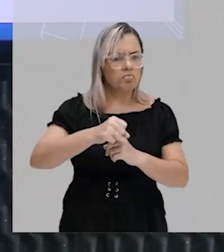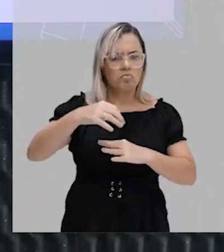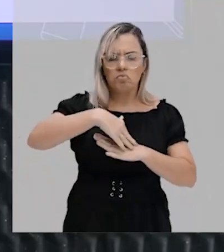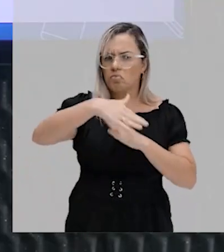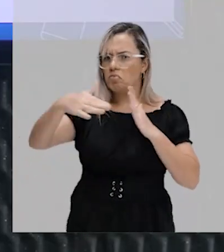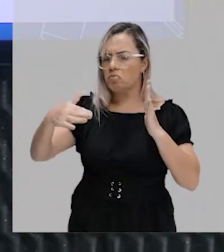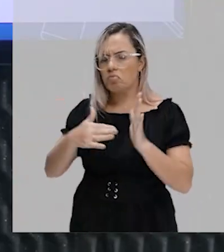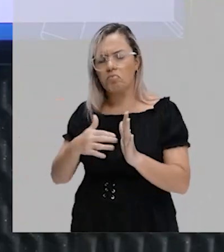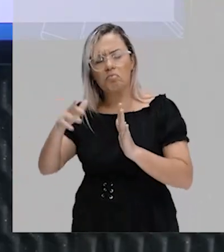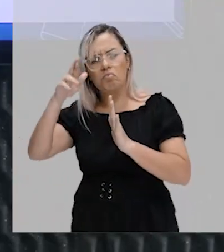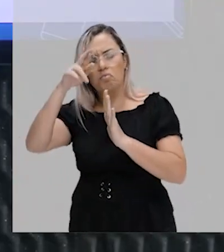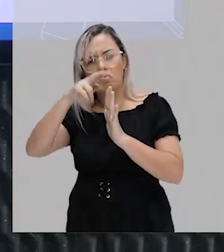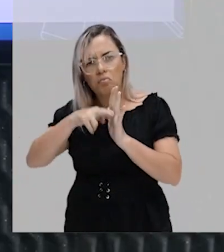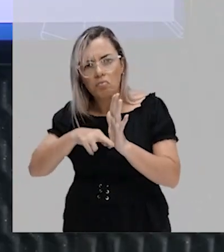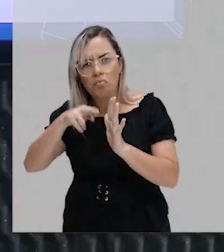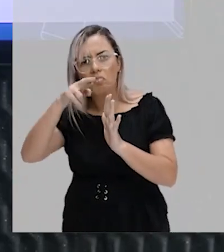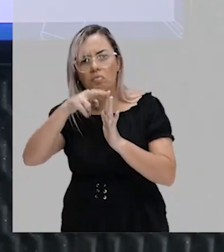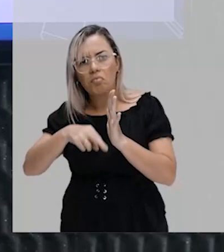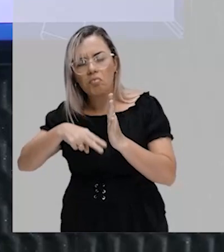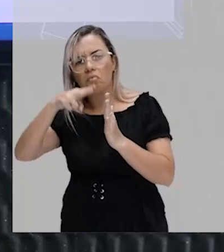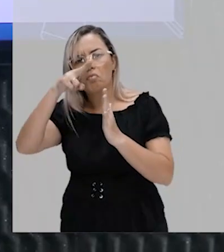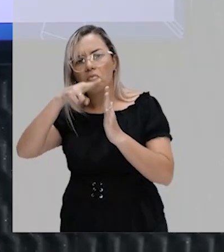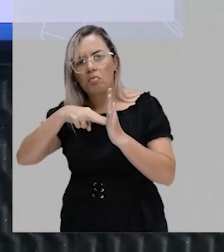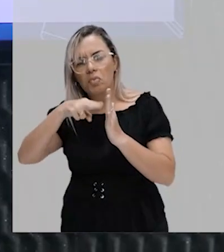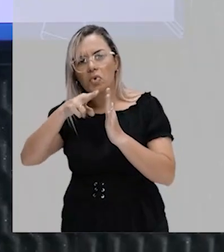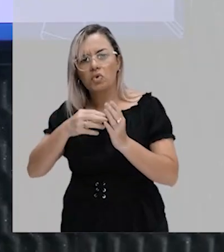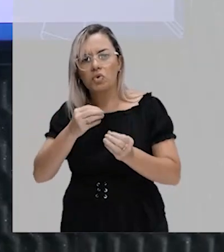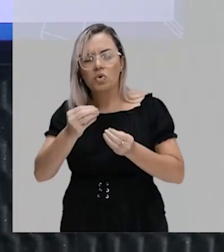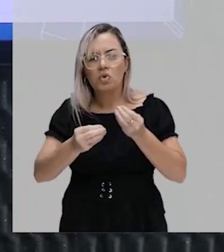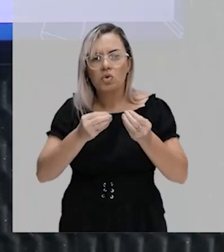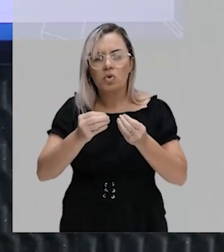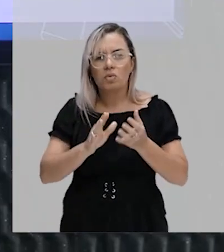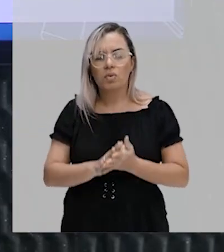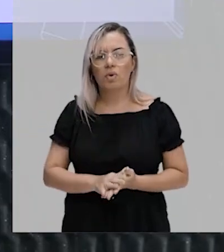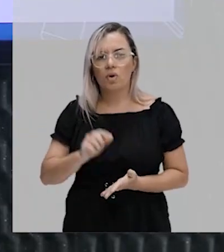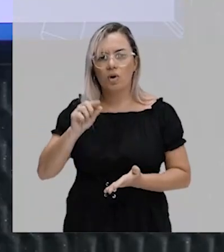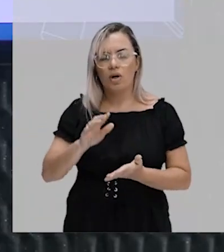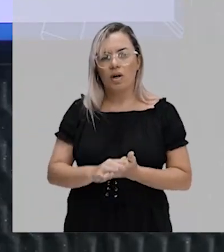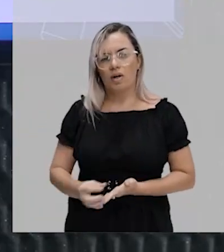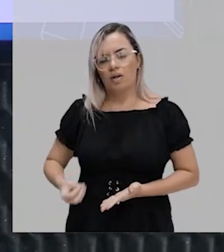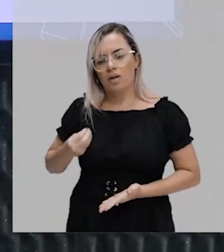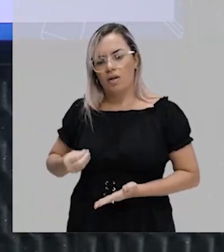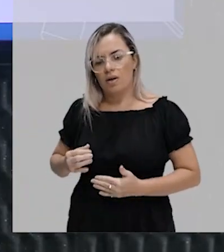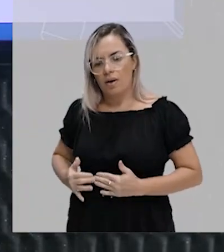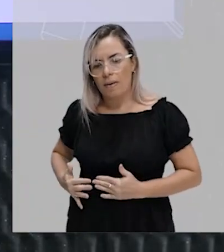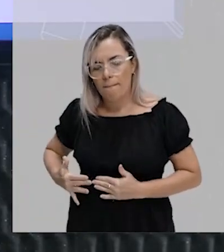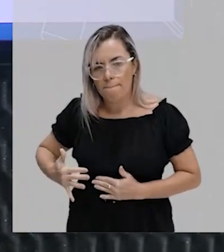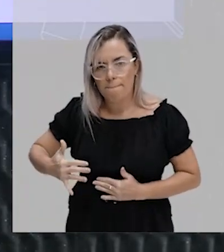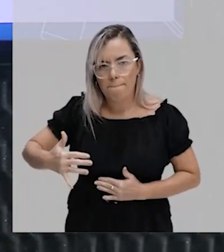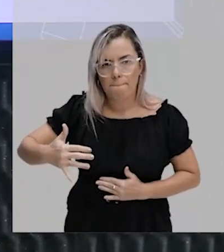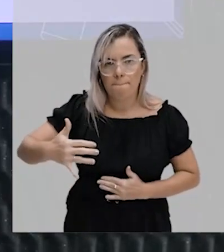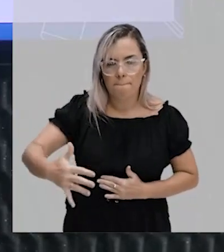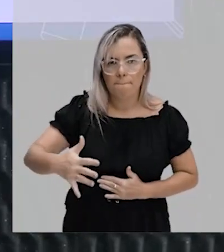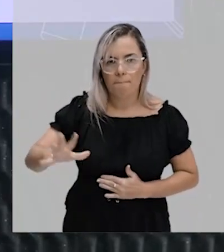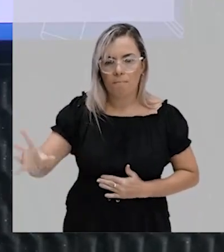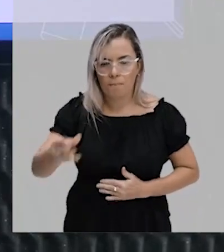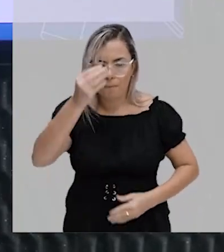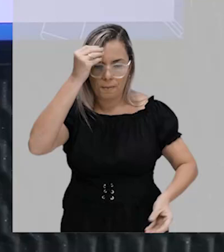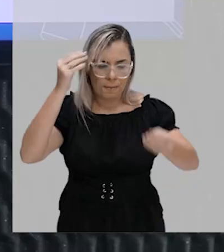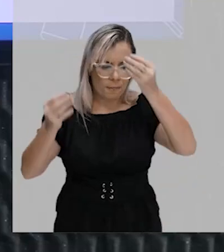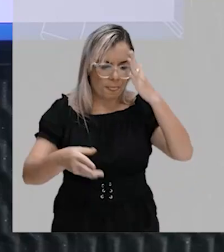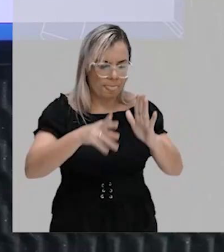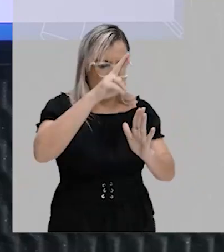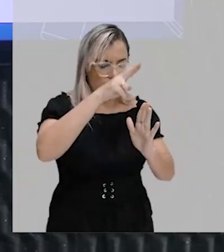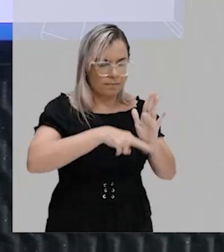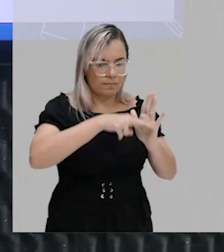Todas essas regras, essa normatização da vida. E a gente, com o passar do tempo, vai aprendendo e absorvendo essas regras. Por